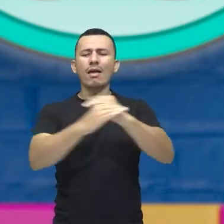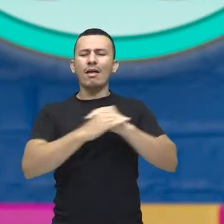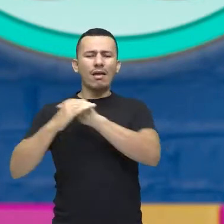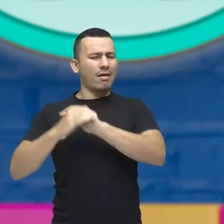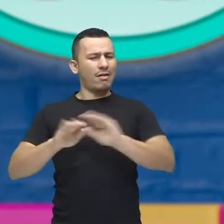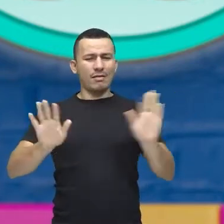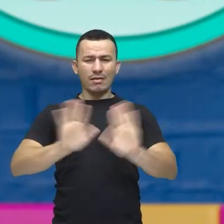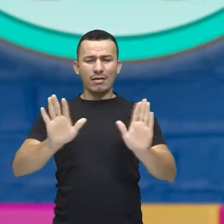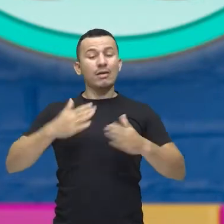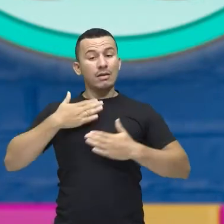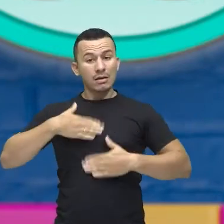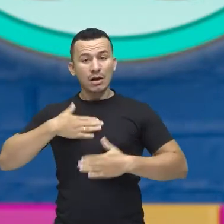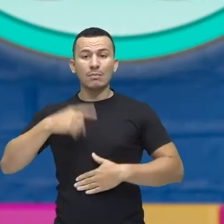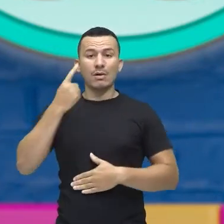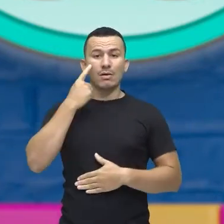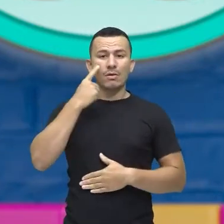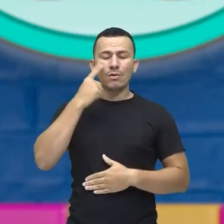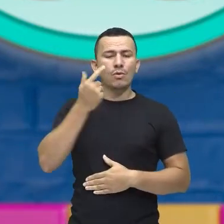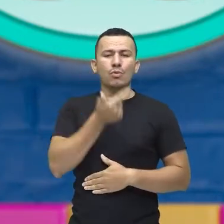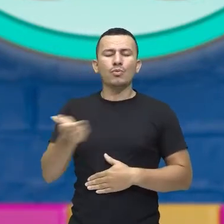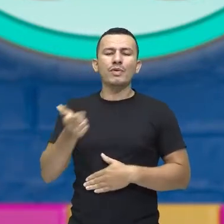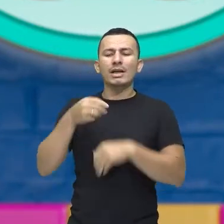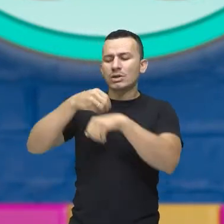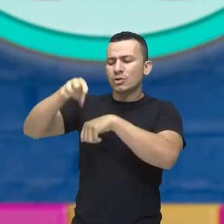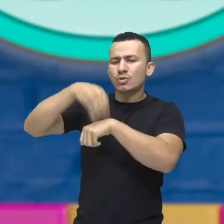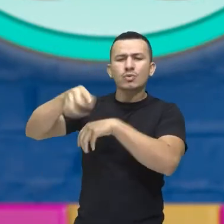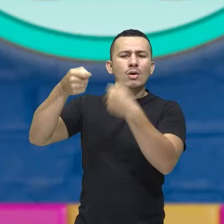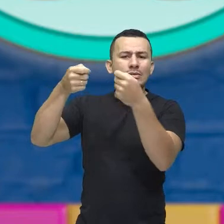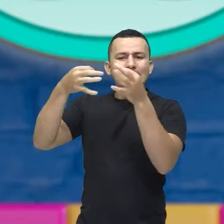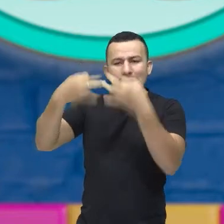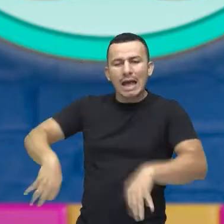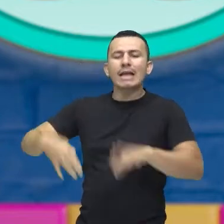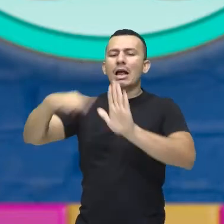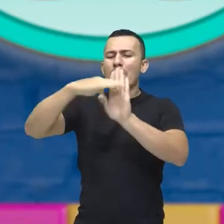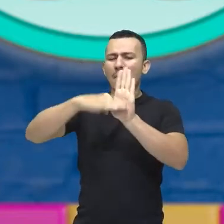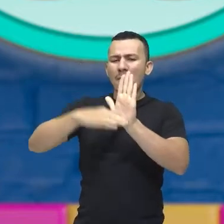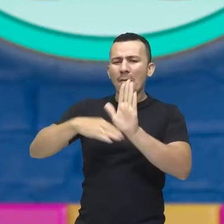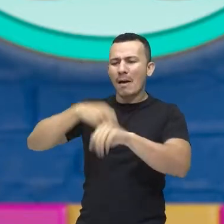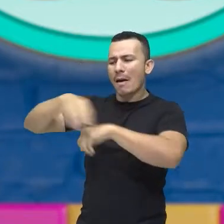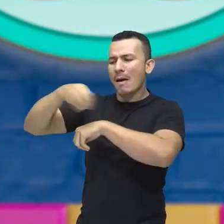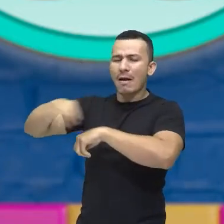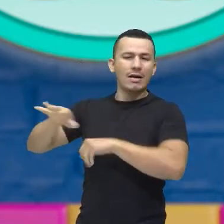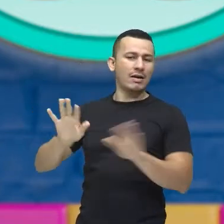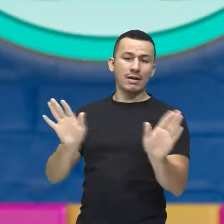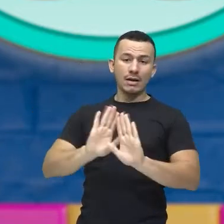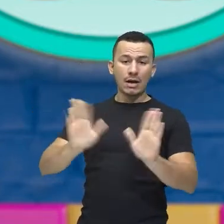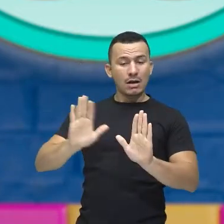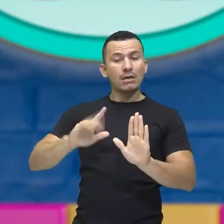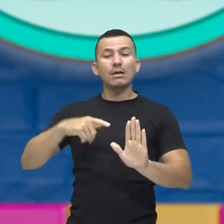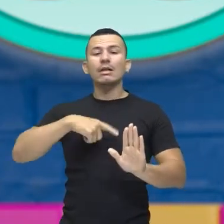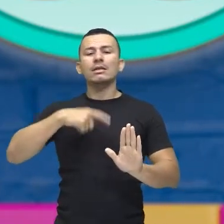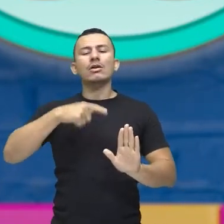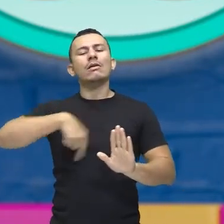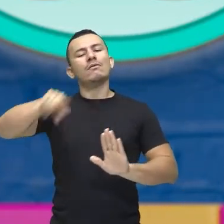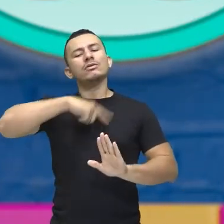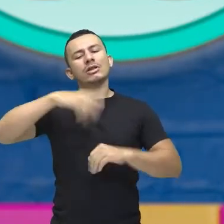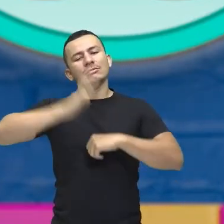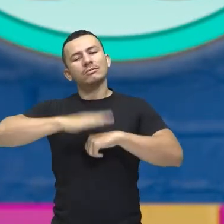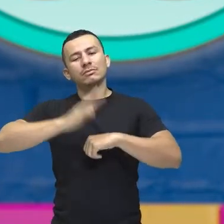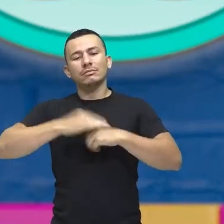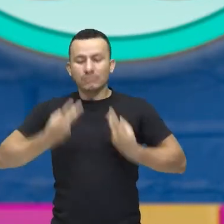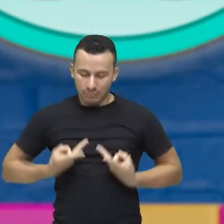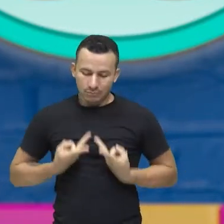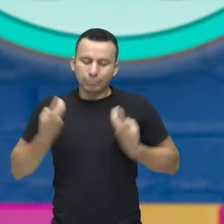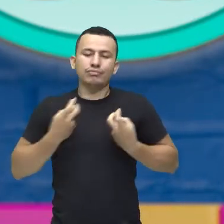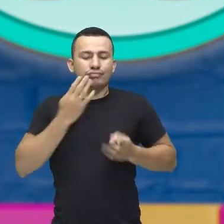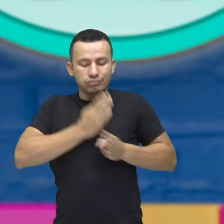um manual que a gente possa te dar e dizer, olha, faz isso, isso e isso. Esse também é um processo de descoberta, a vida inteira é um processo